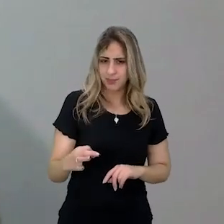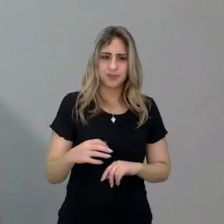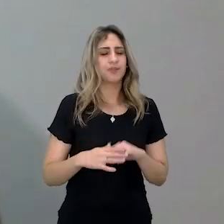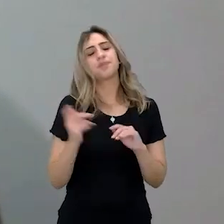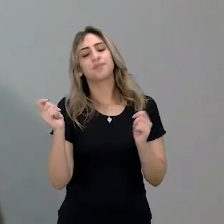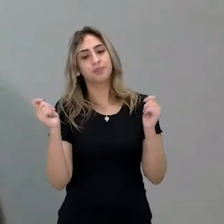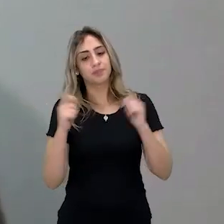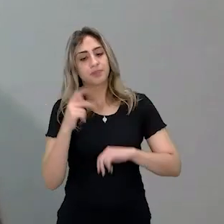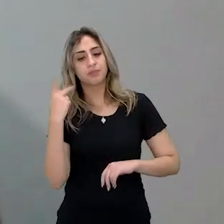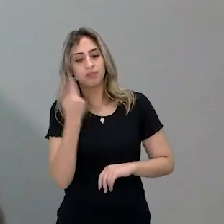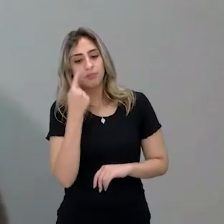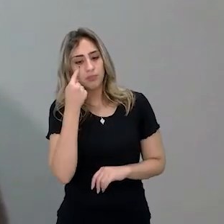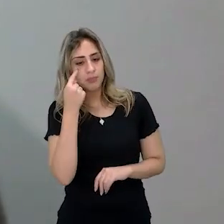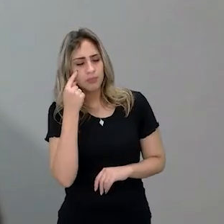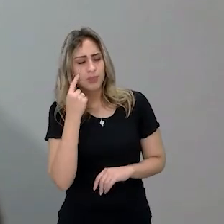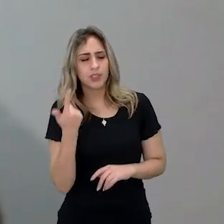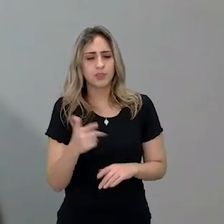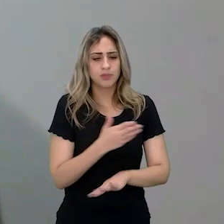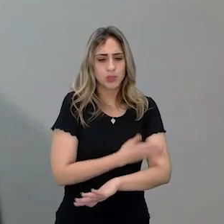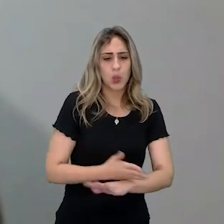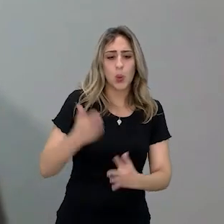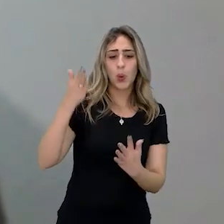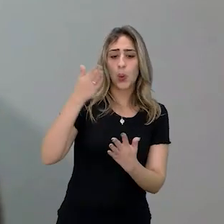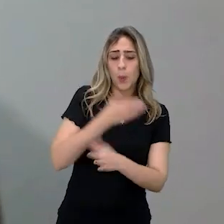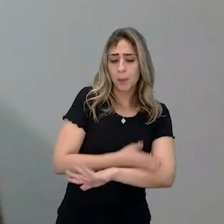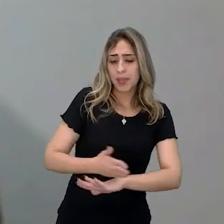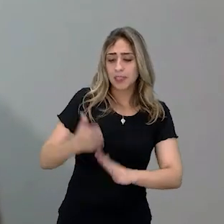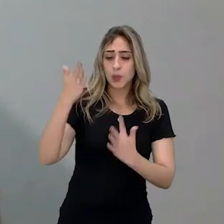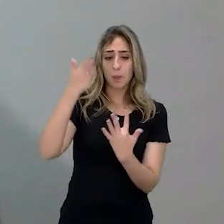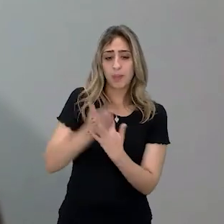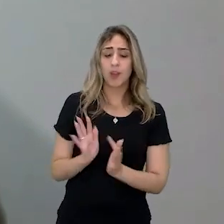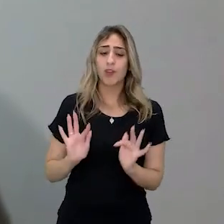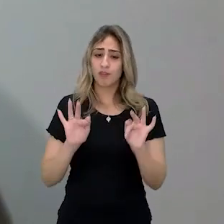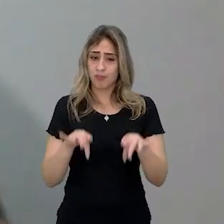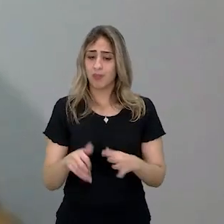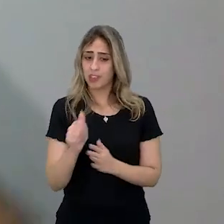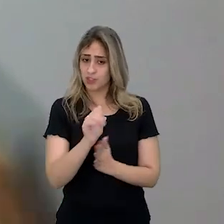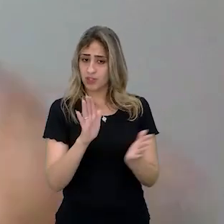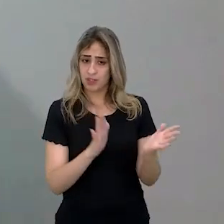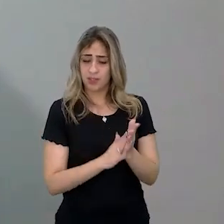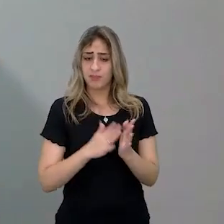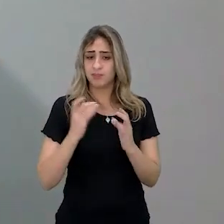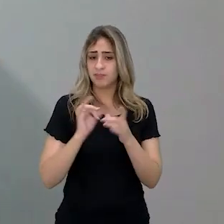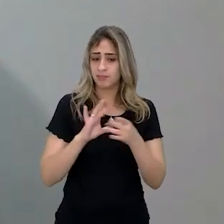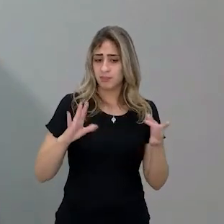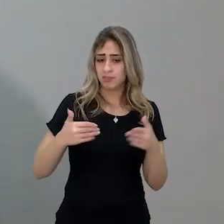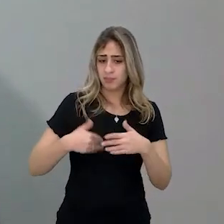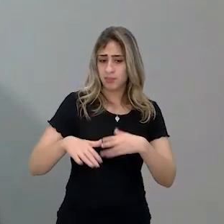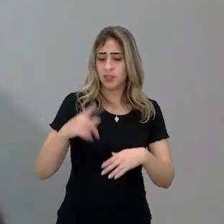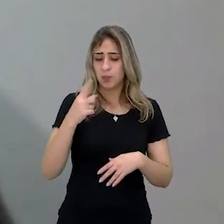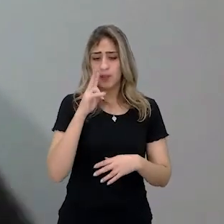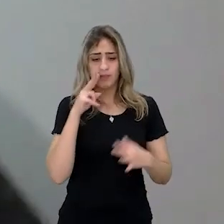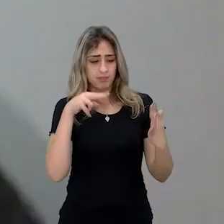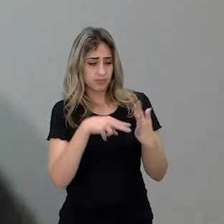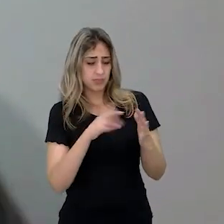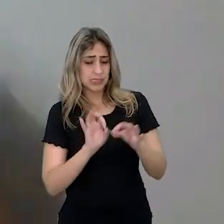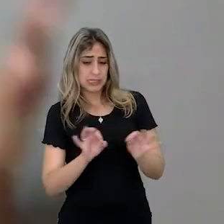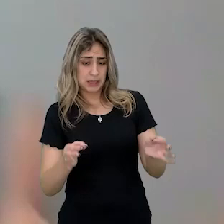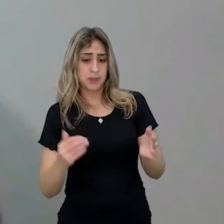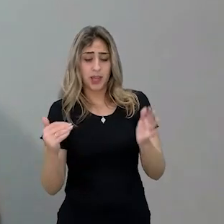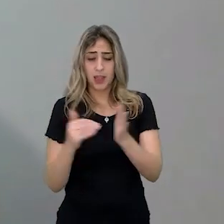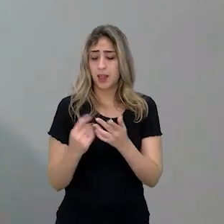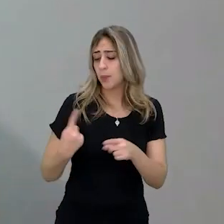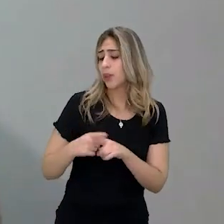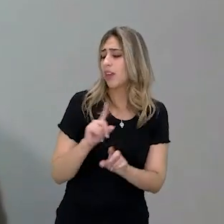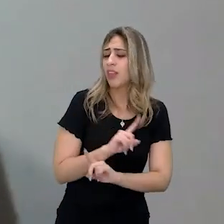gente dar um começo, um meio e um fim para essa atividade, que ela pode ser desde uma verificação simples até, por